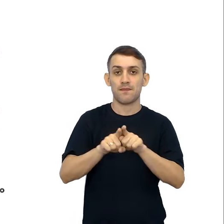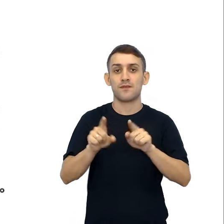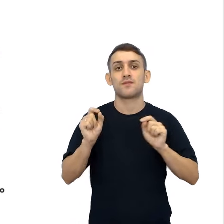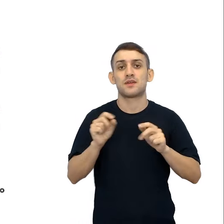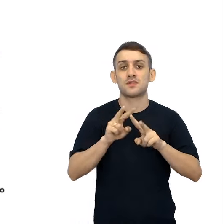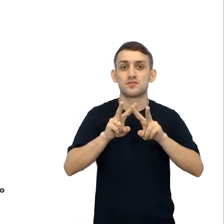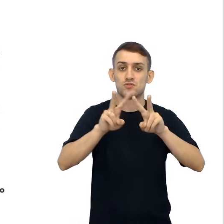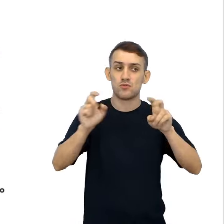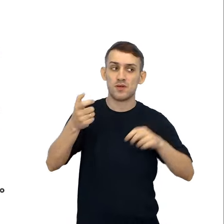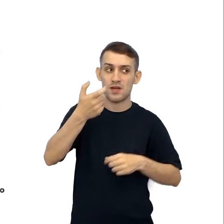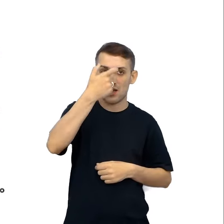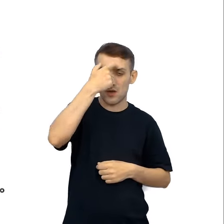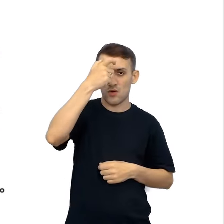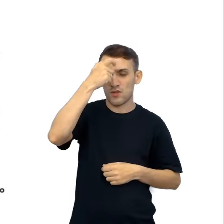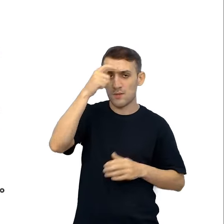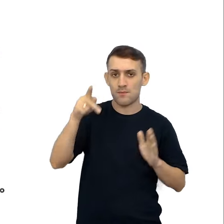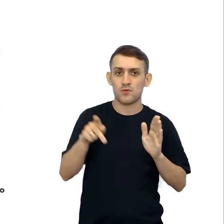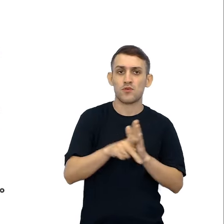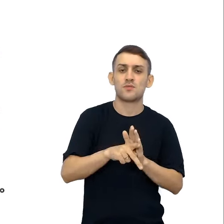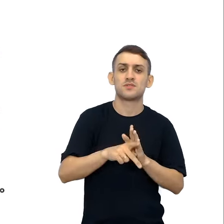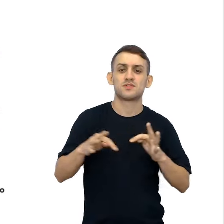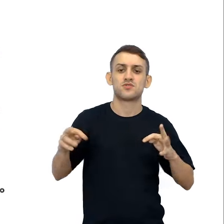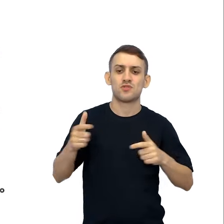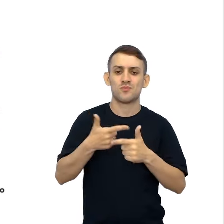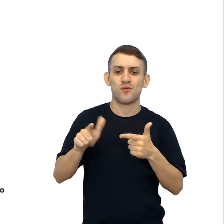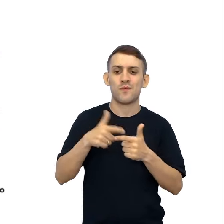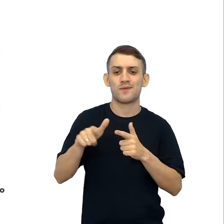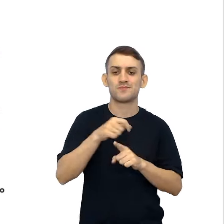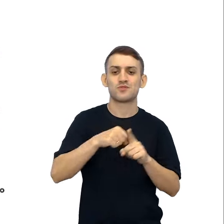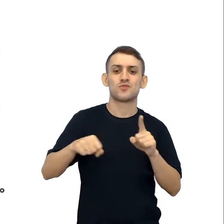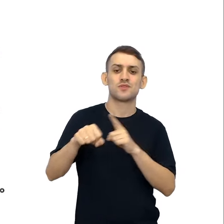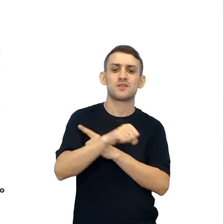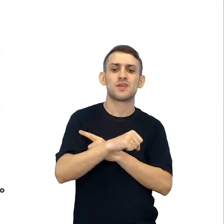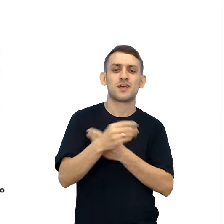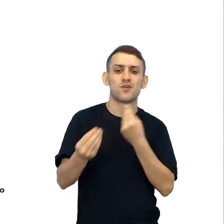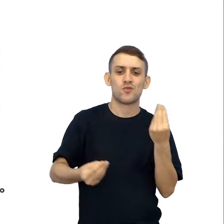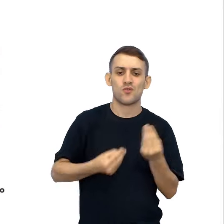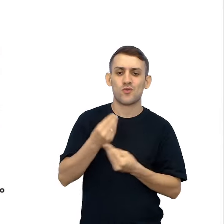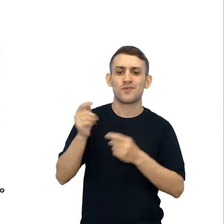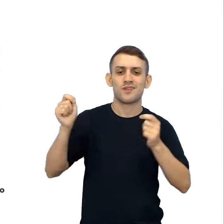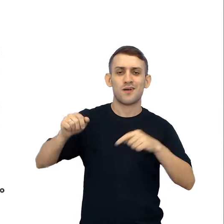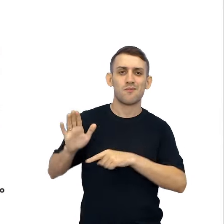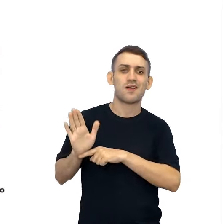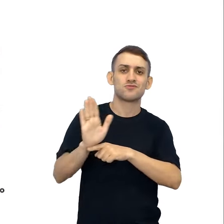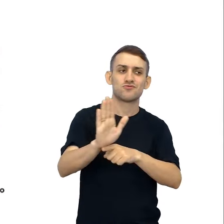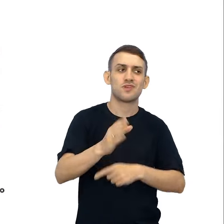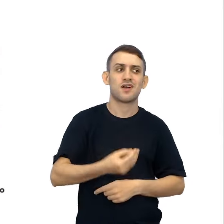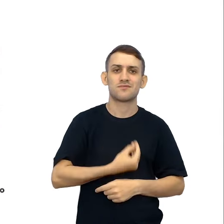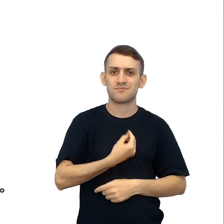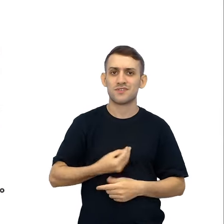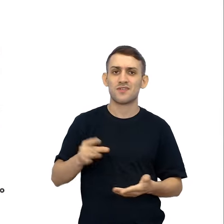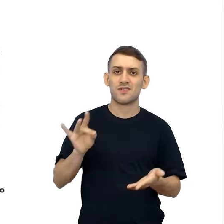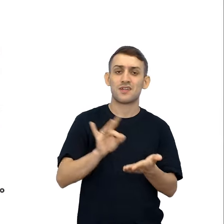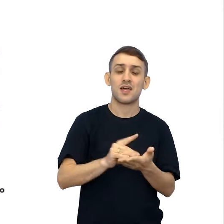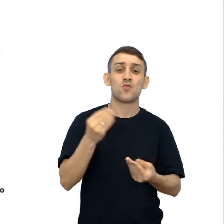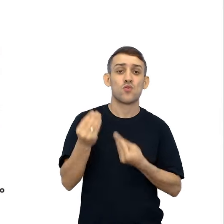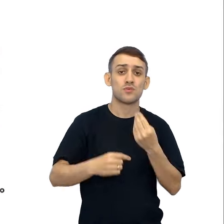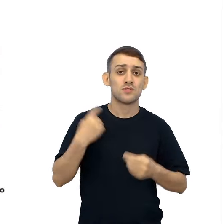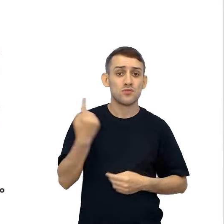questão da conscientização em relação a problemas sociais, né, a intervenção deles na realidade, como nós